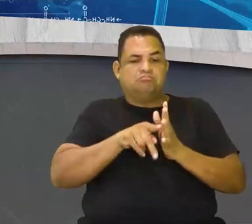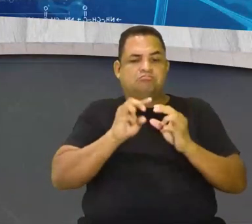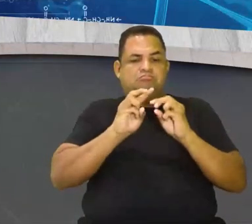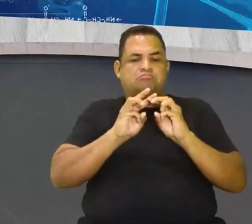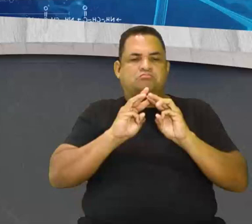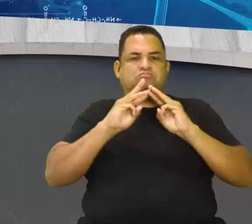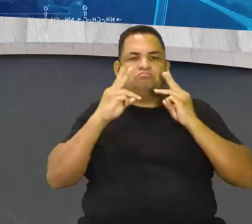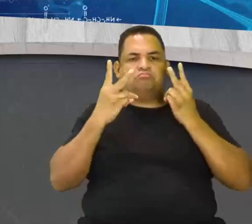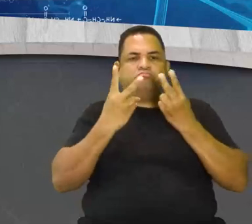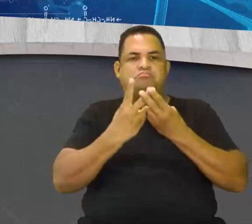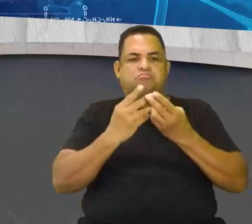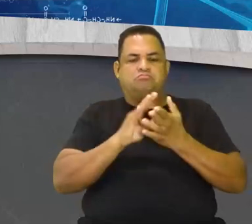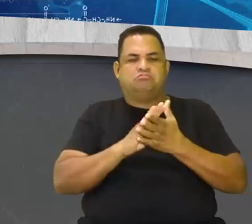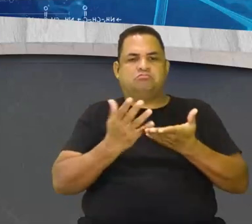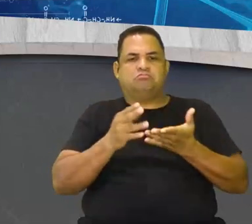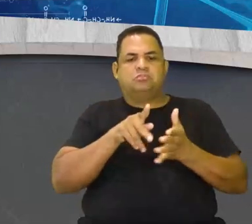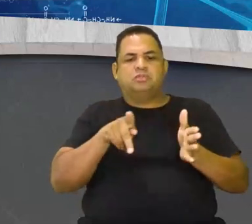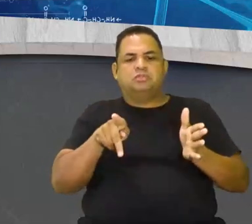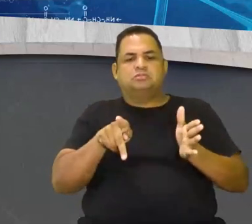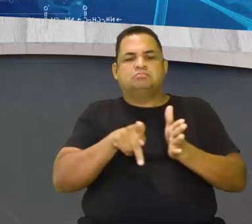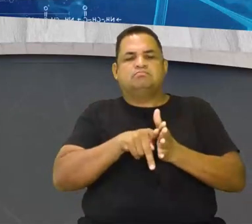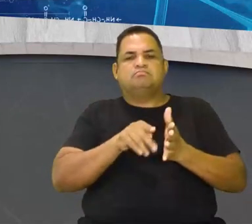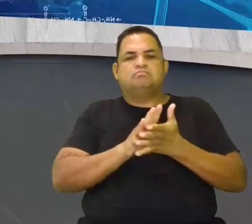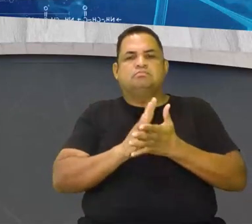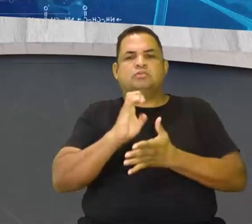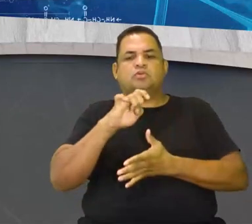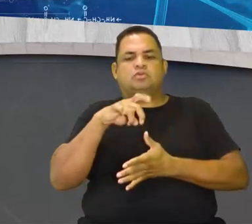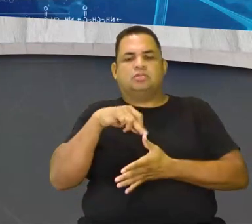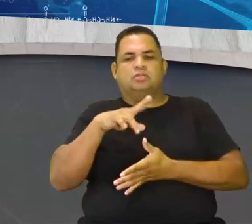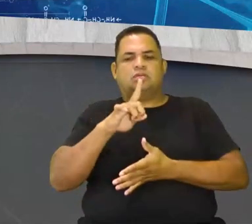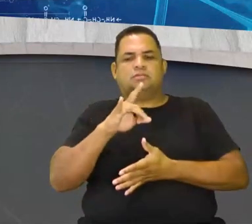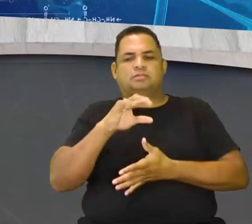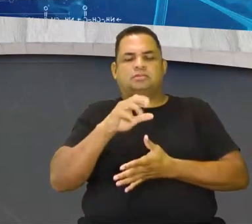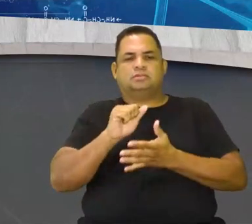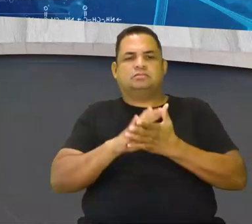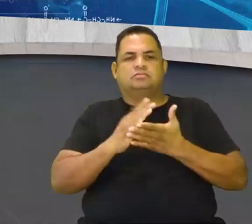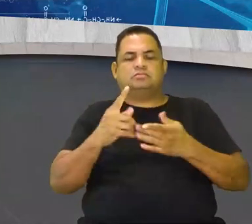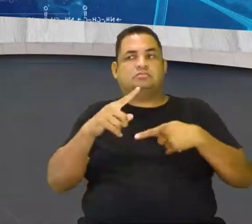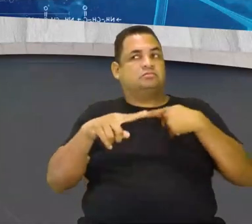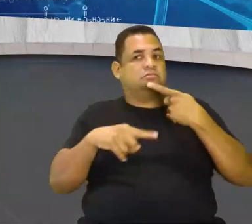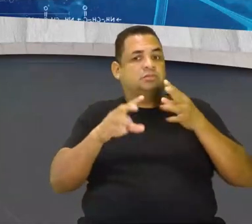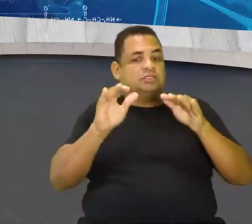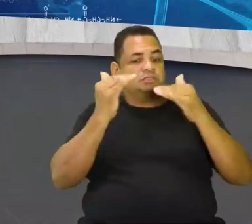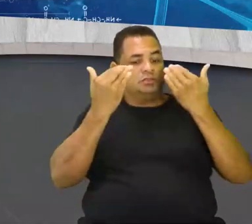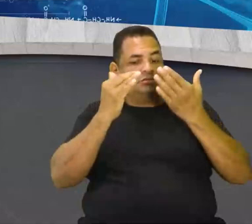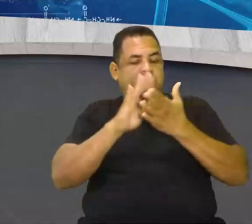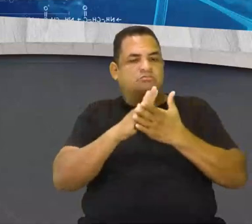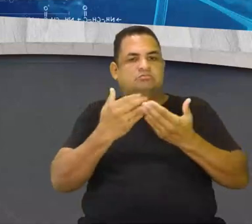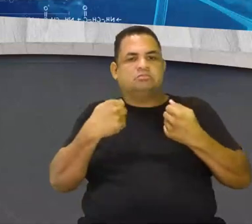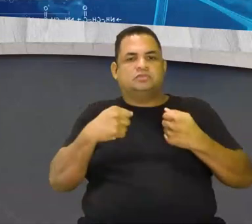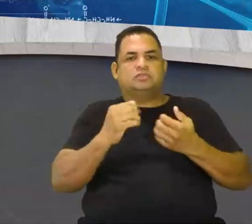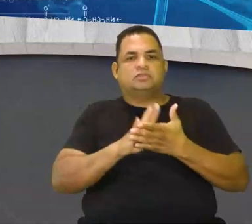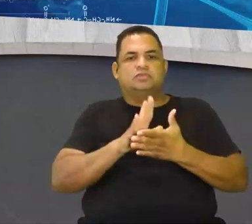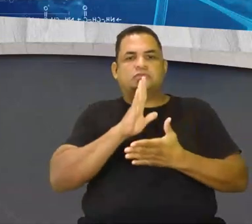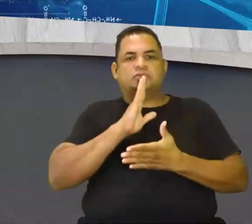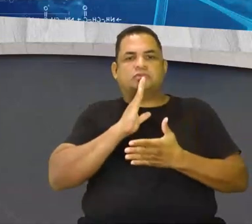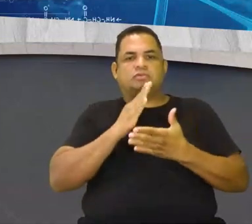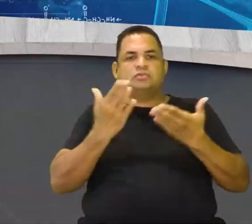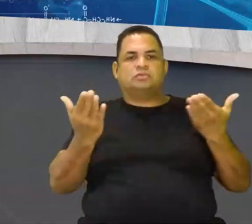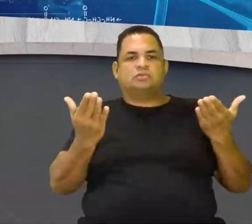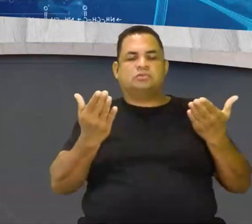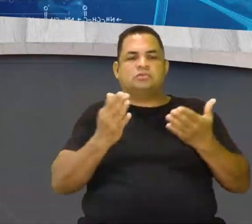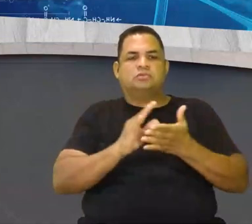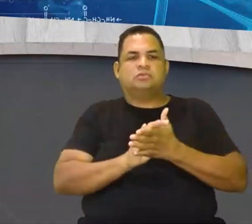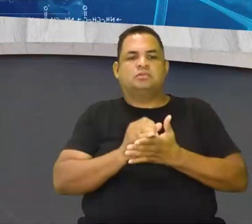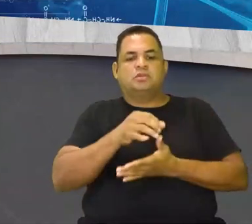propriedades organolépticas? Por isso eu falei, fique de olho, porque em aulas futuras nós vamos precisar desse conhecimento. E olha aí,